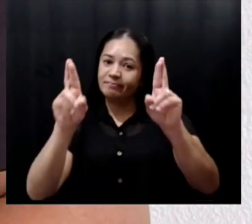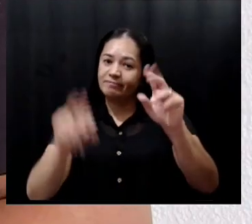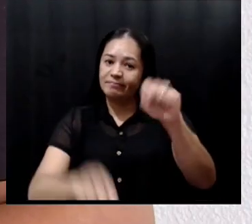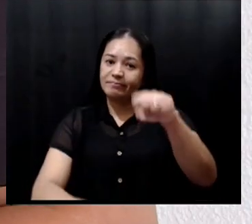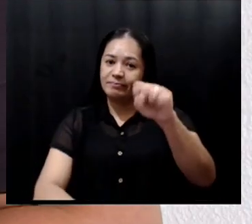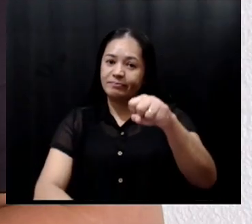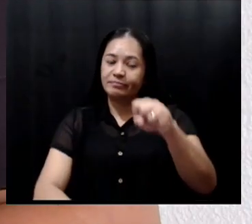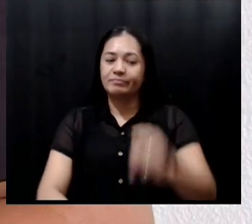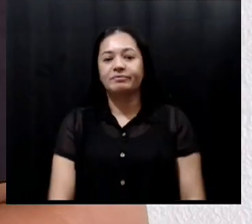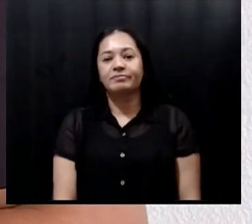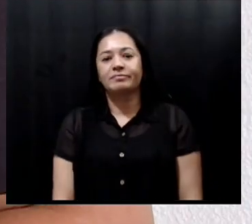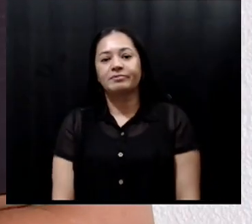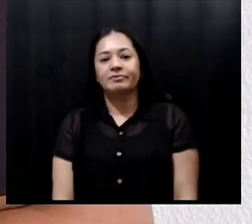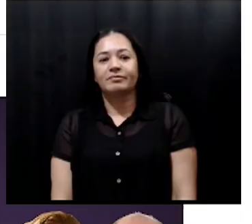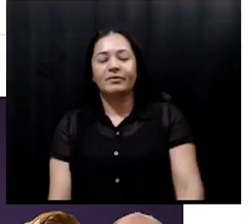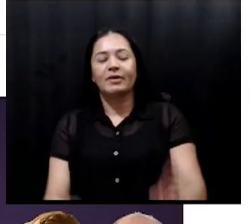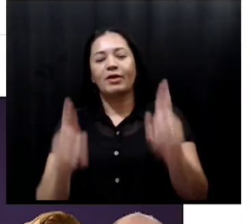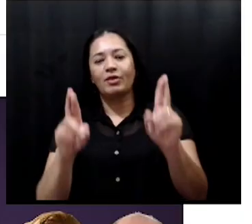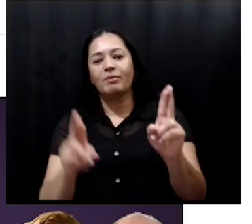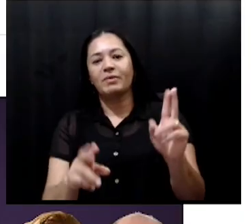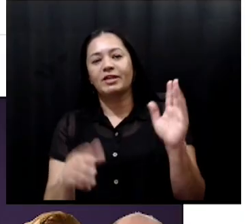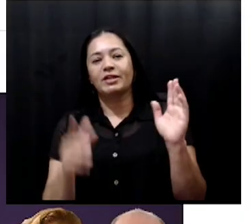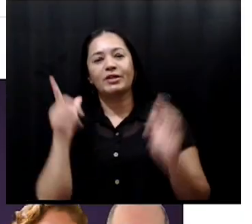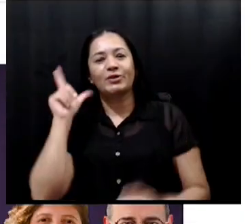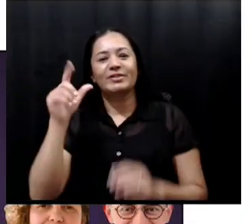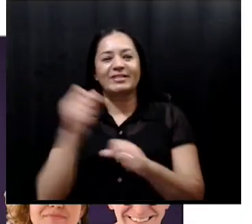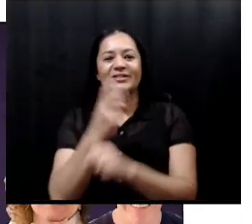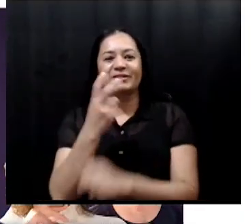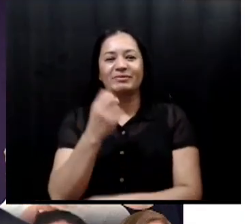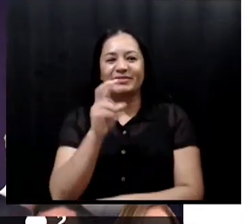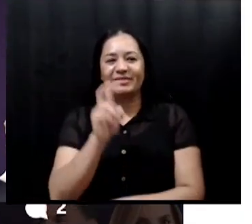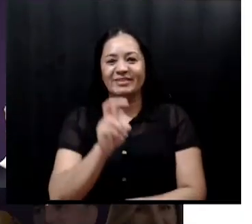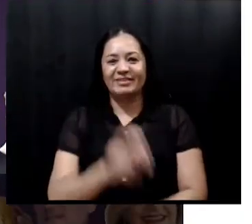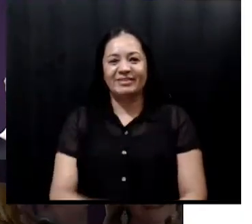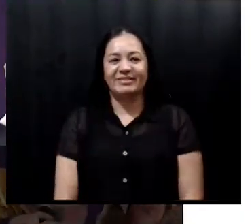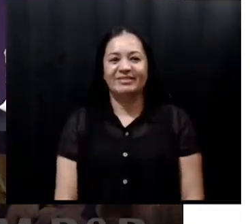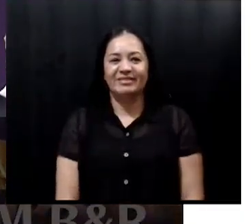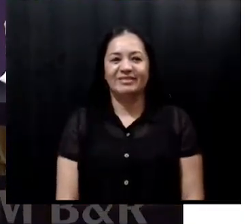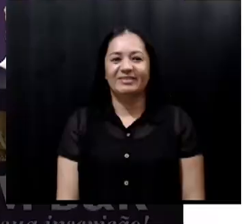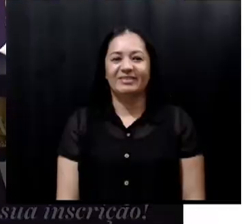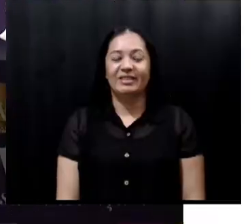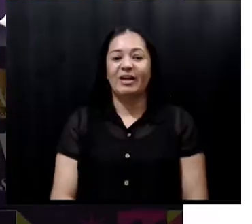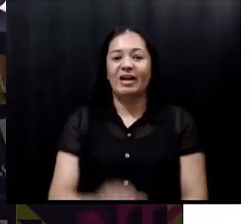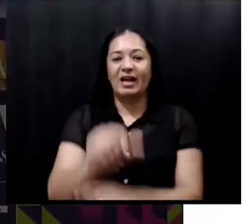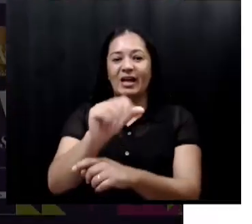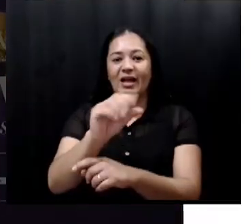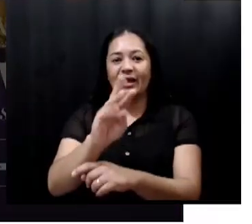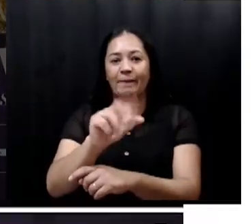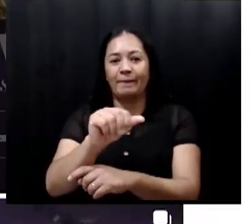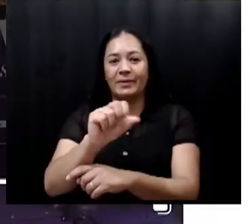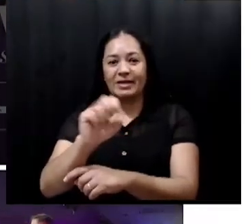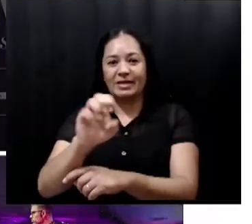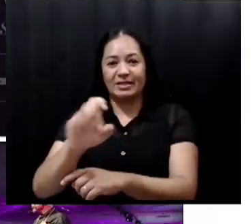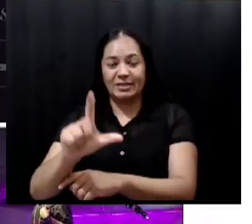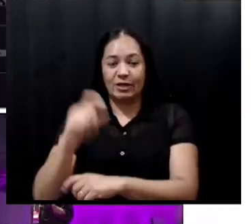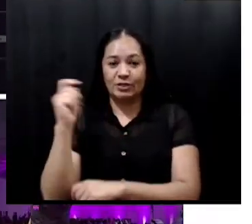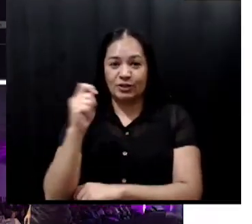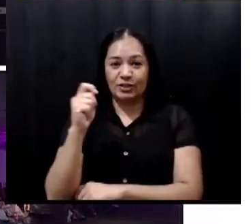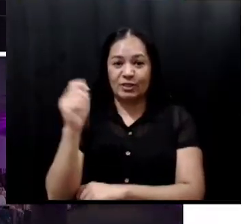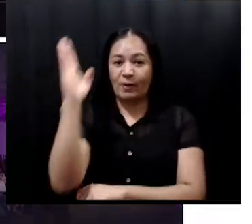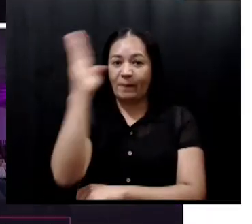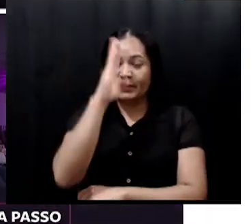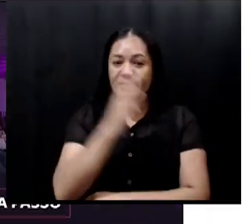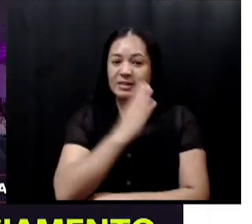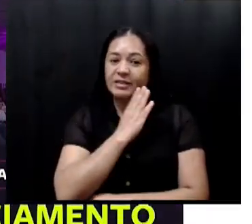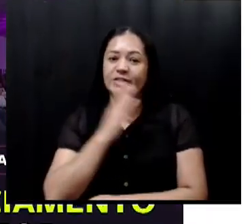que venha novidade em 2025. A Abrazel, Associação Brasileira de Bares e Restaurantes, aponta que há